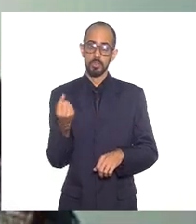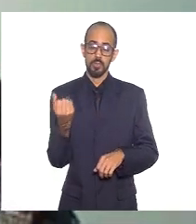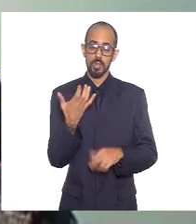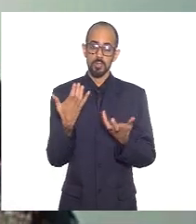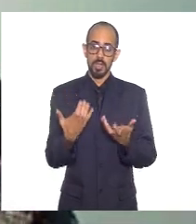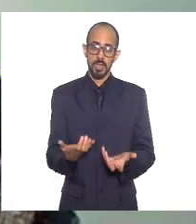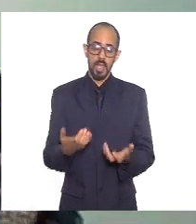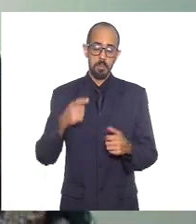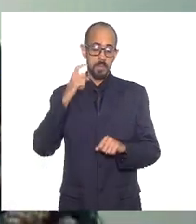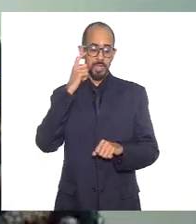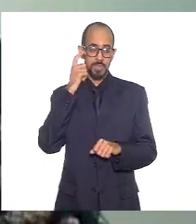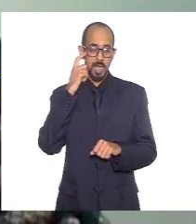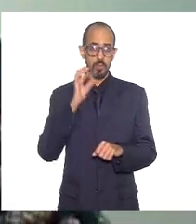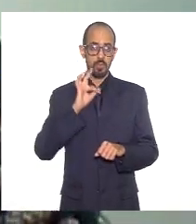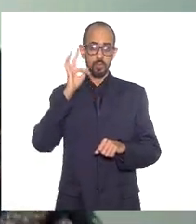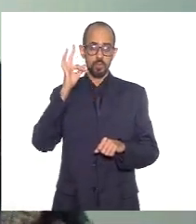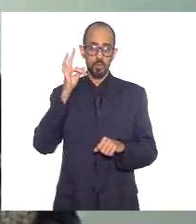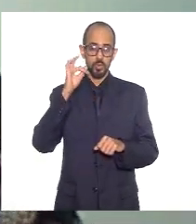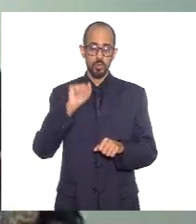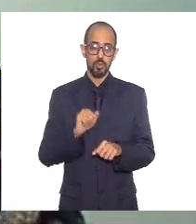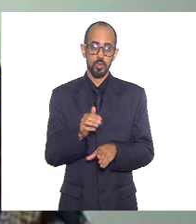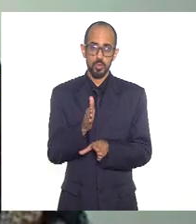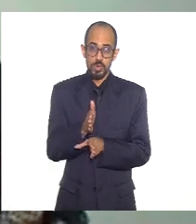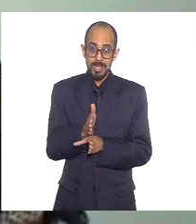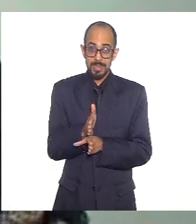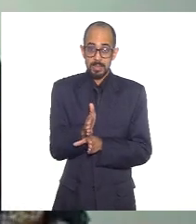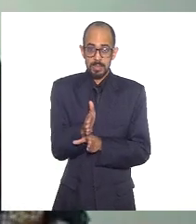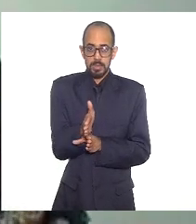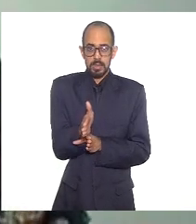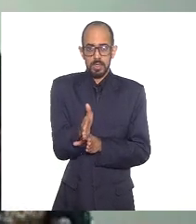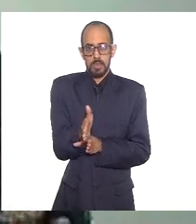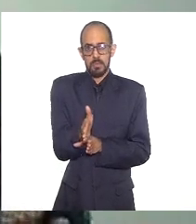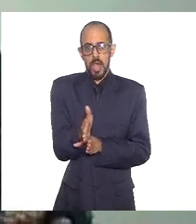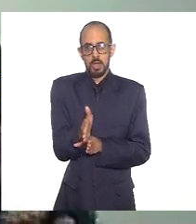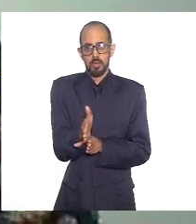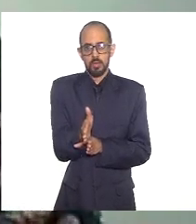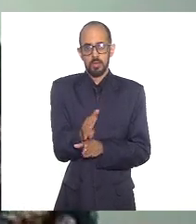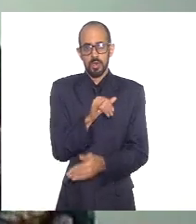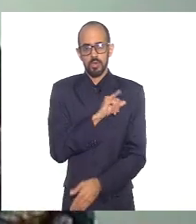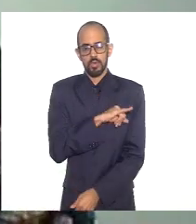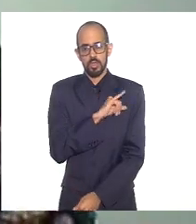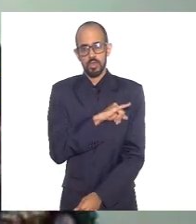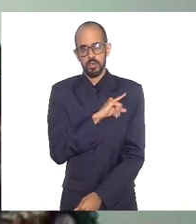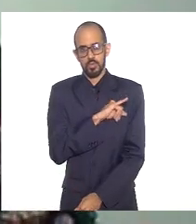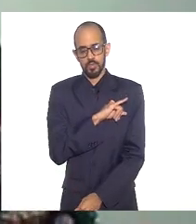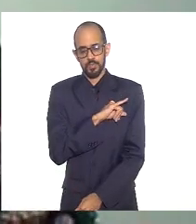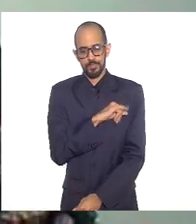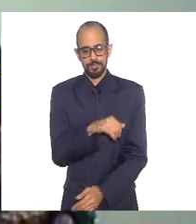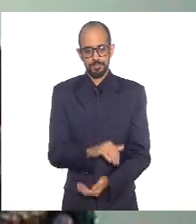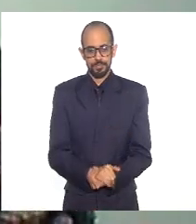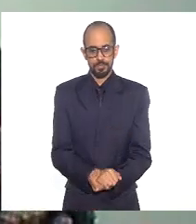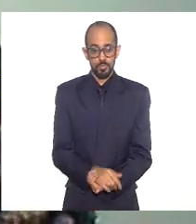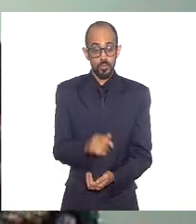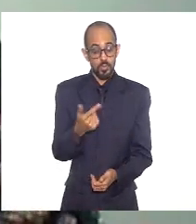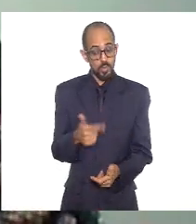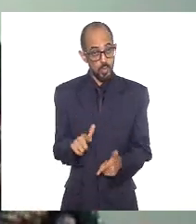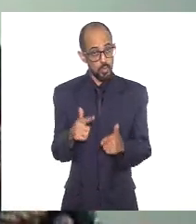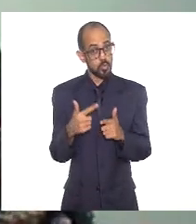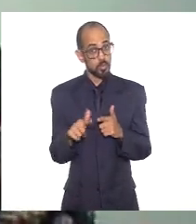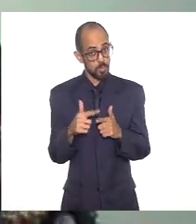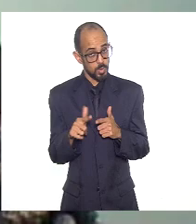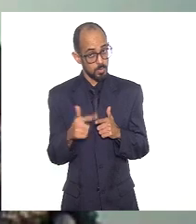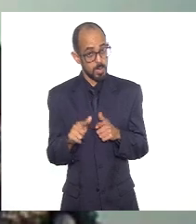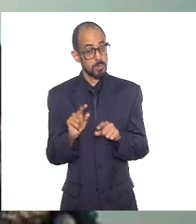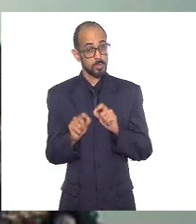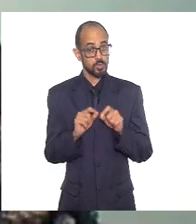pensar num futuro estável para o Estado do Rio de Janeiro. E a outra questão que tem sido aí um norte